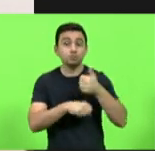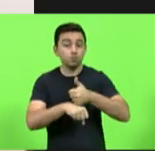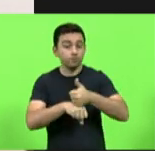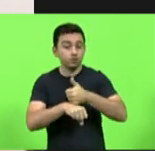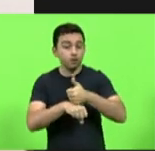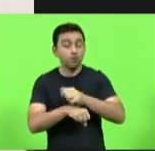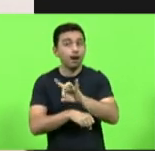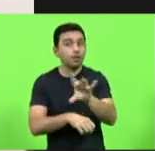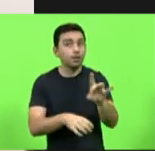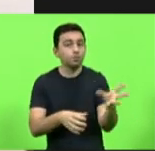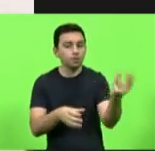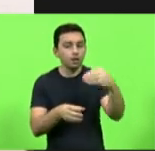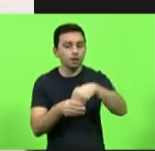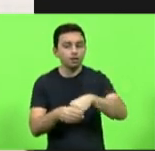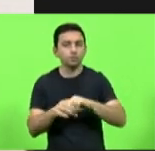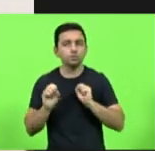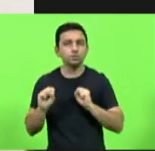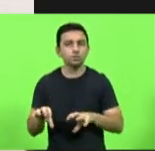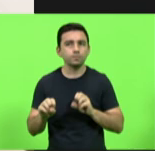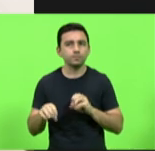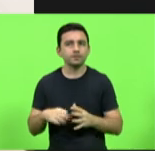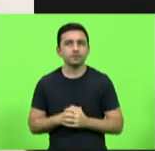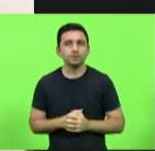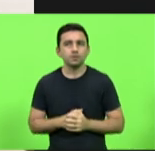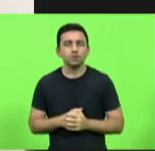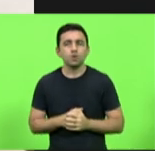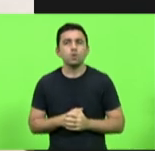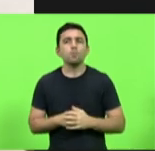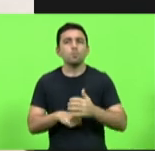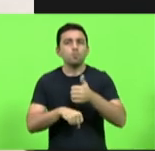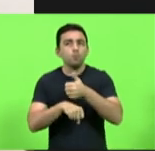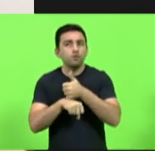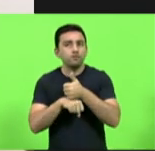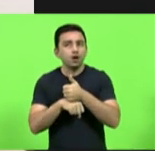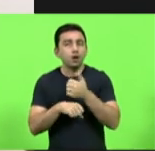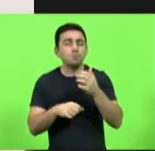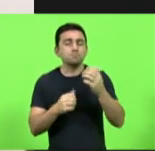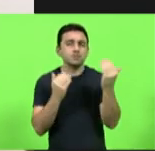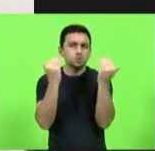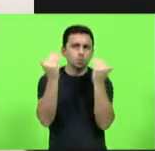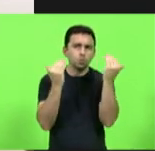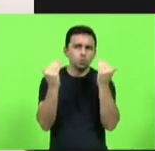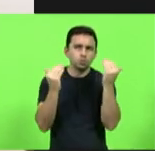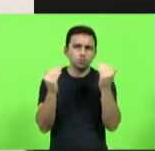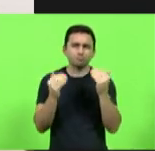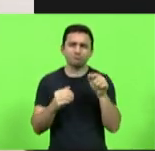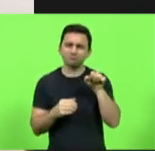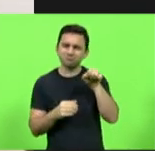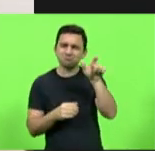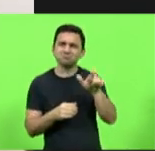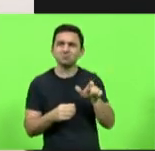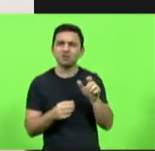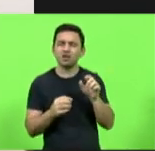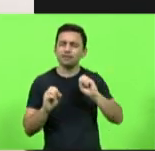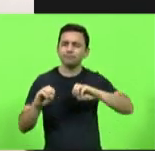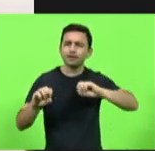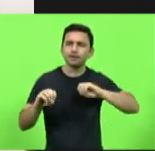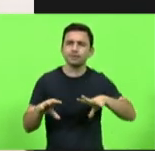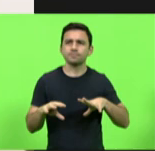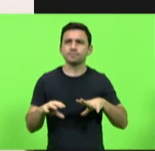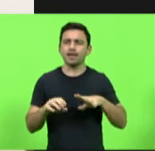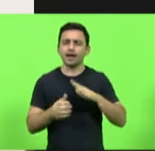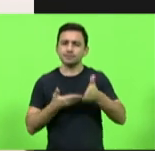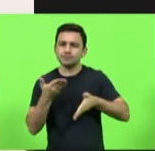educação, a função do profissional de psicologia, como psicologia educacional, como